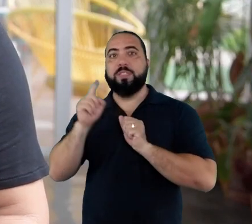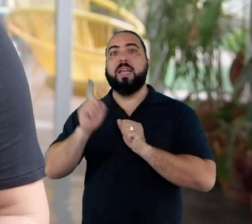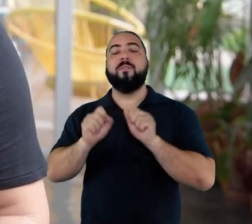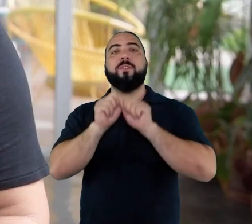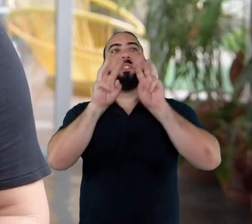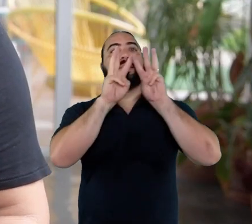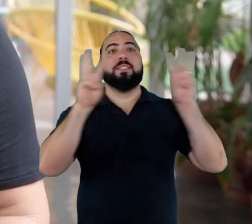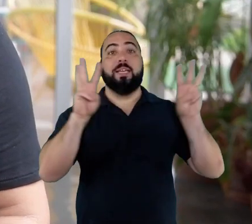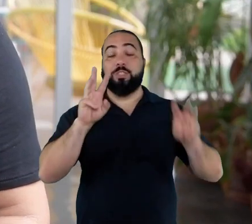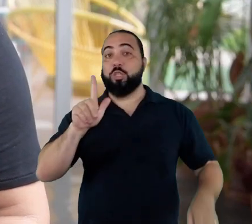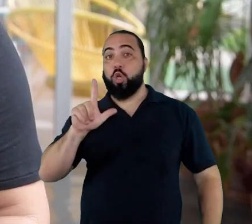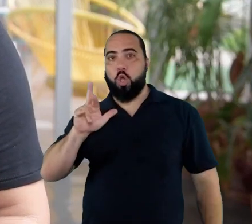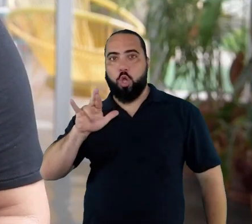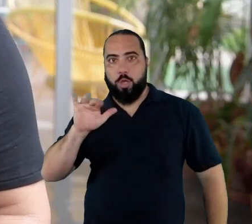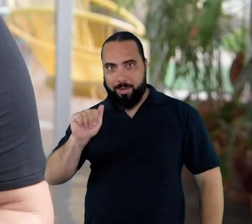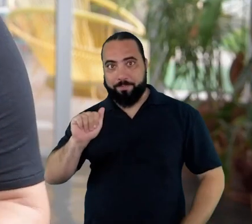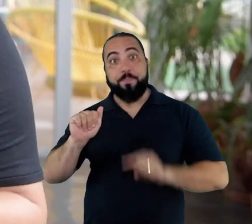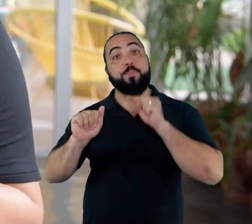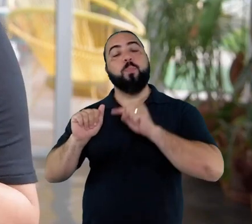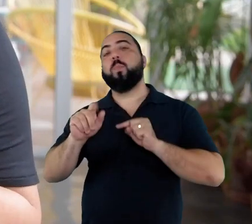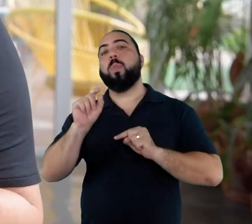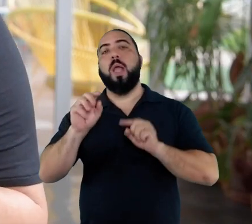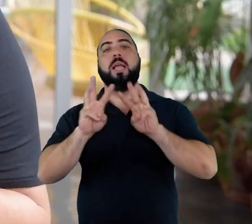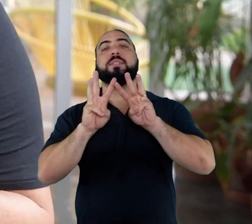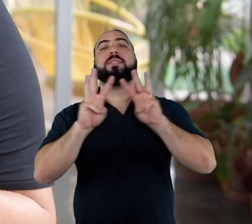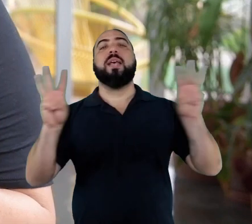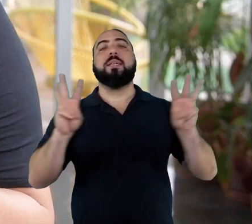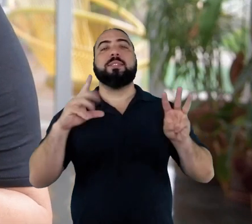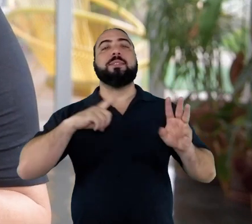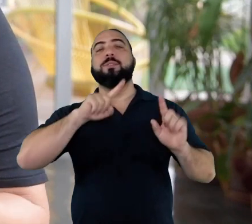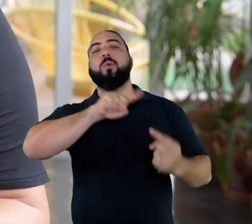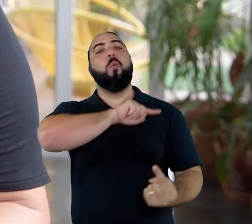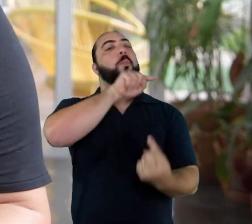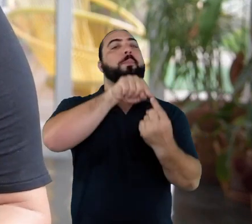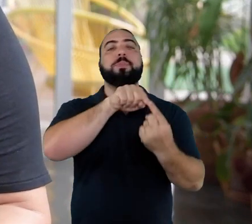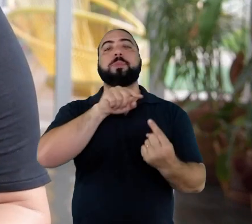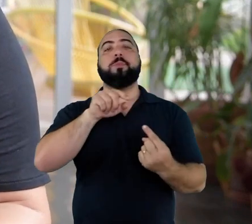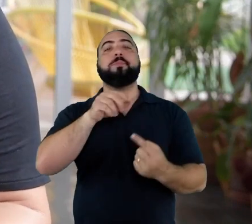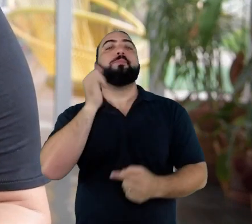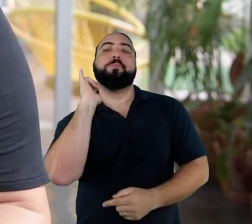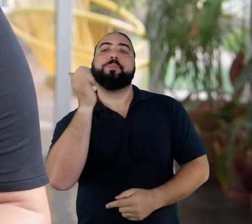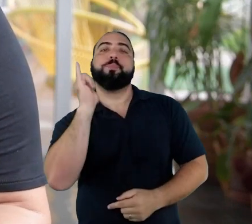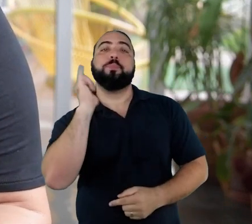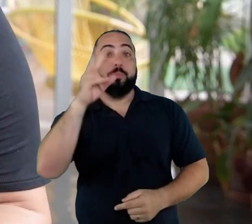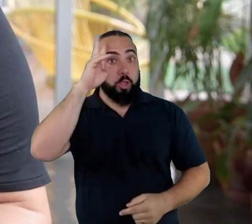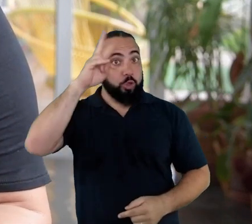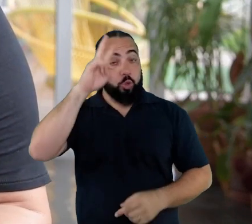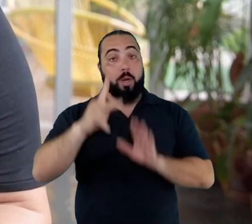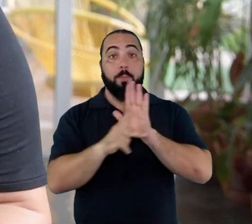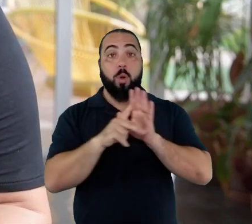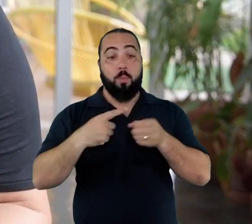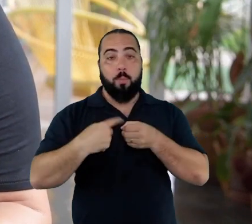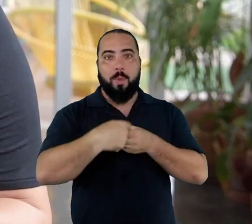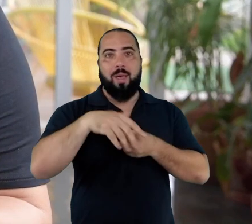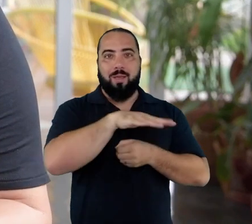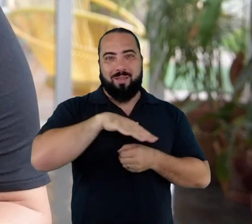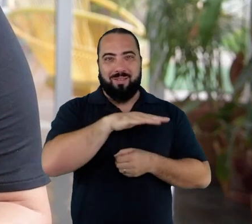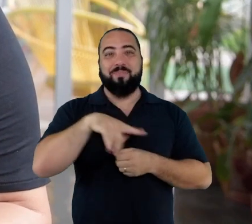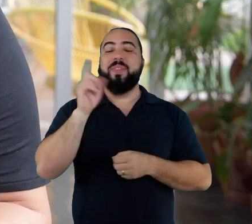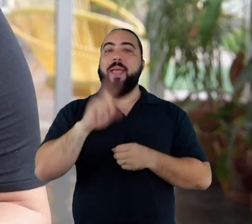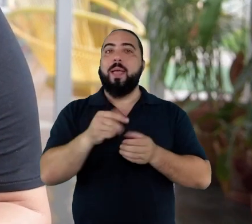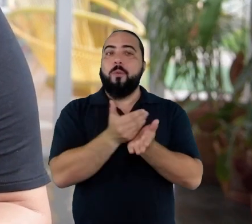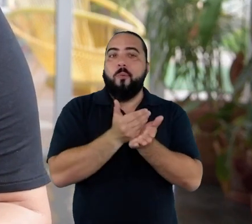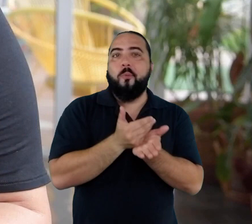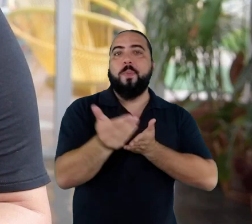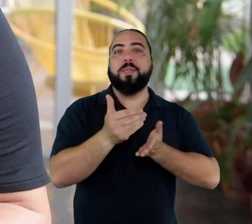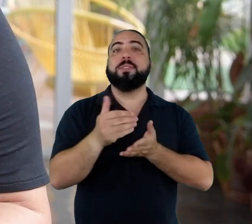para fazer o site A Glória, que era um site que tinha como missão contar a história do bairro da Glória a partir